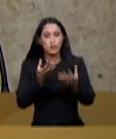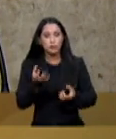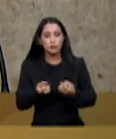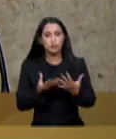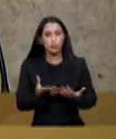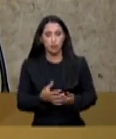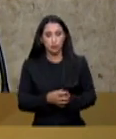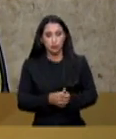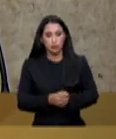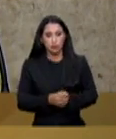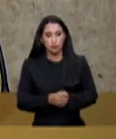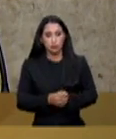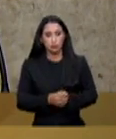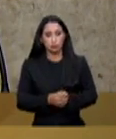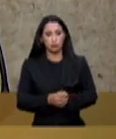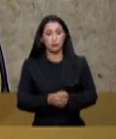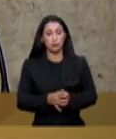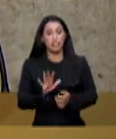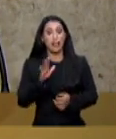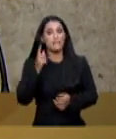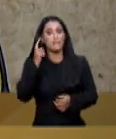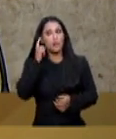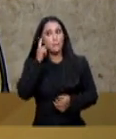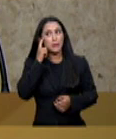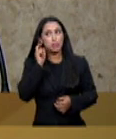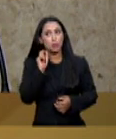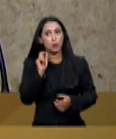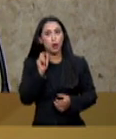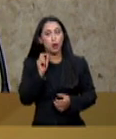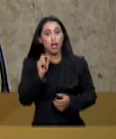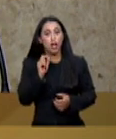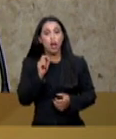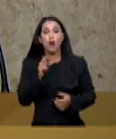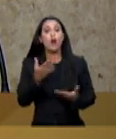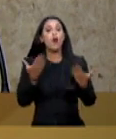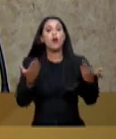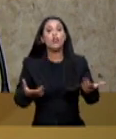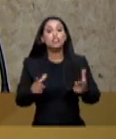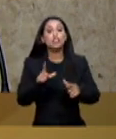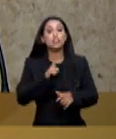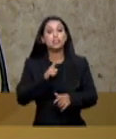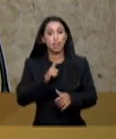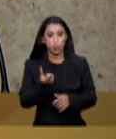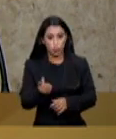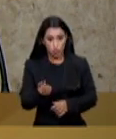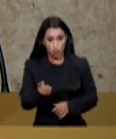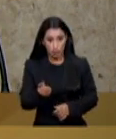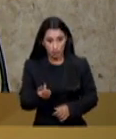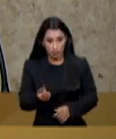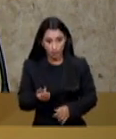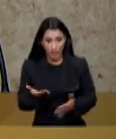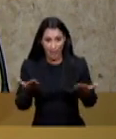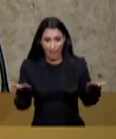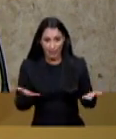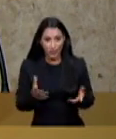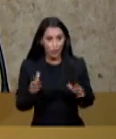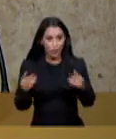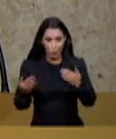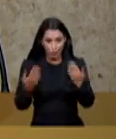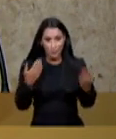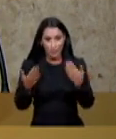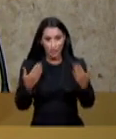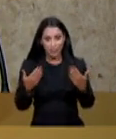money, segue o dinheiro. Aqui o que a lei pretende é follow the criminal, segue